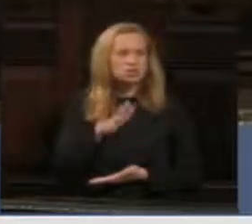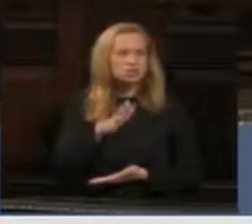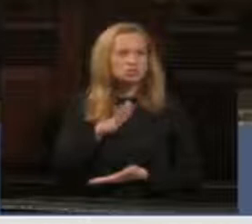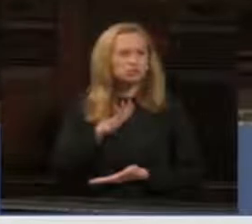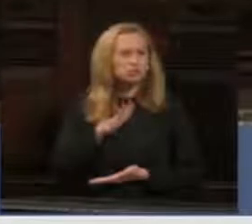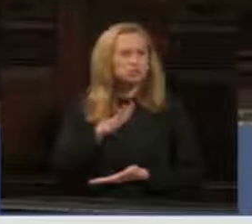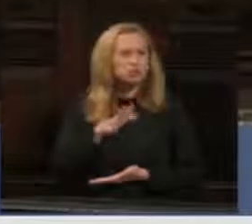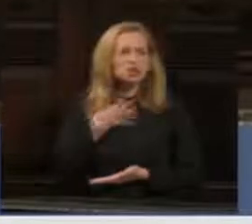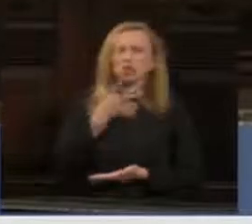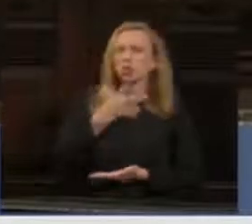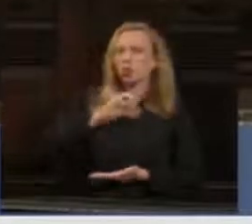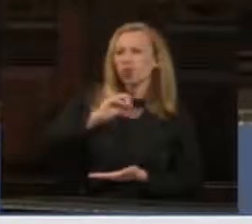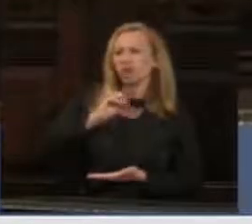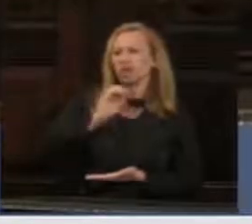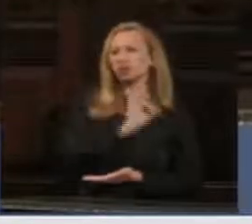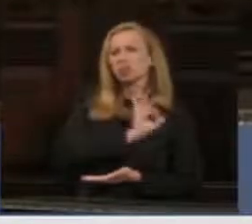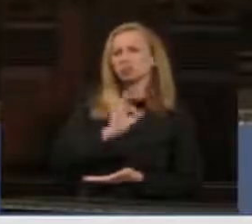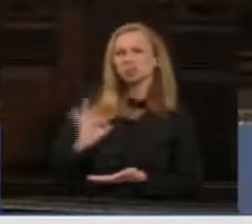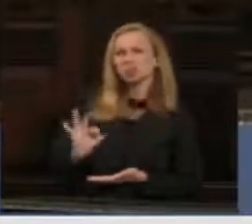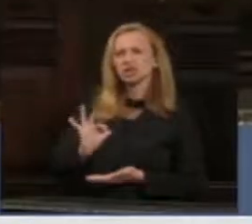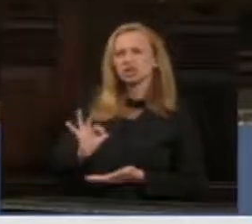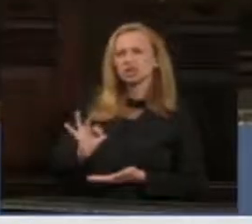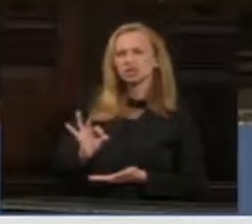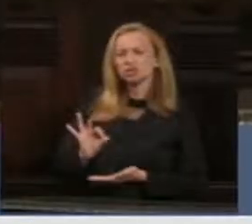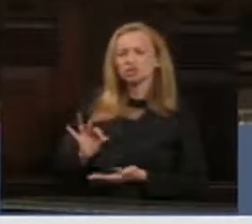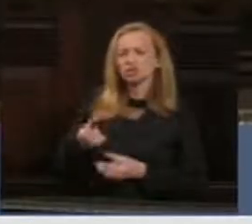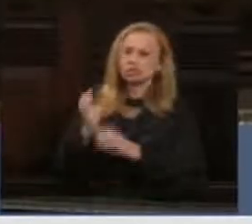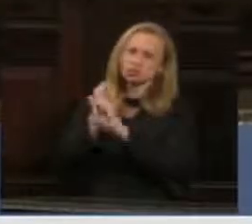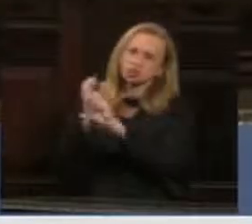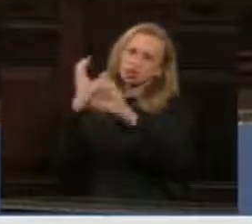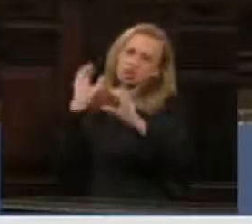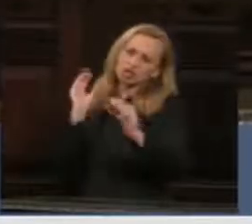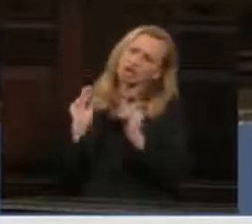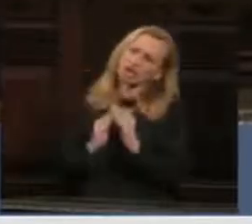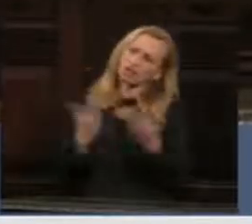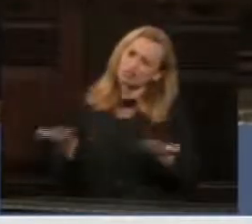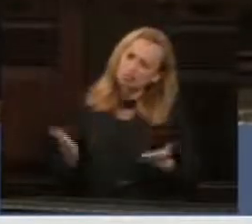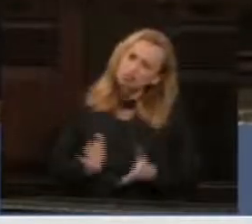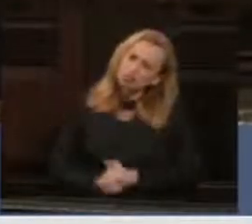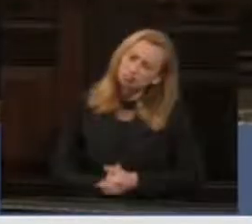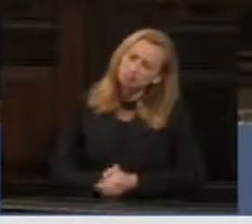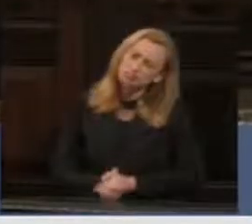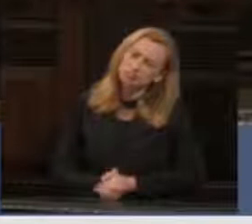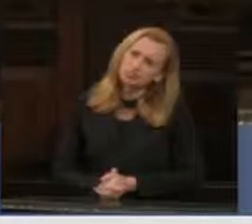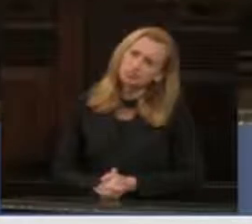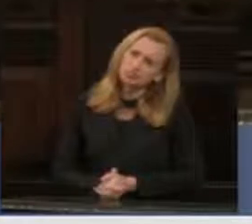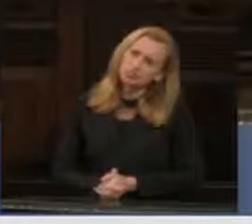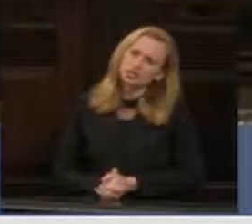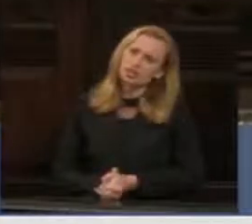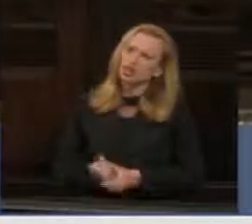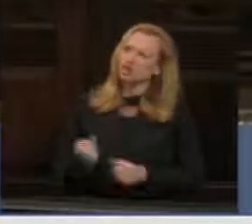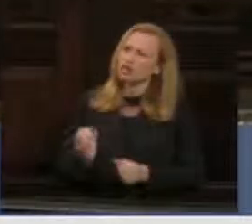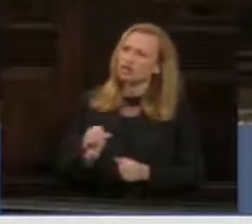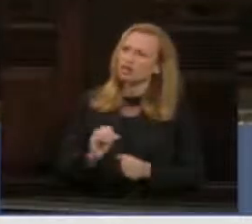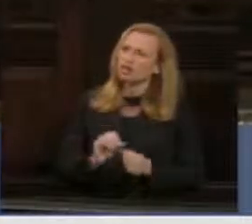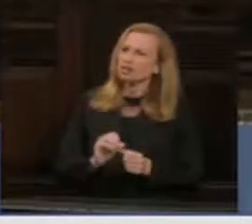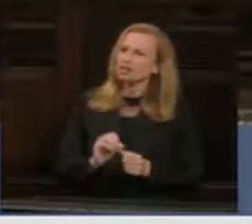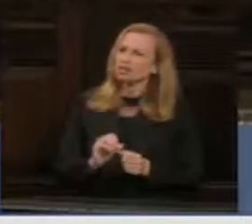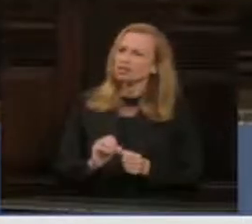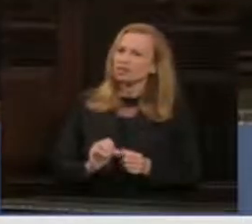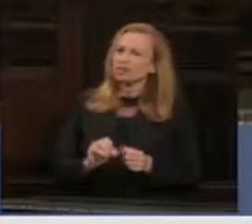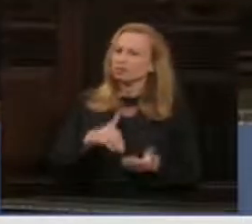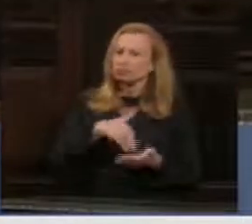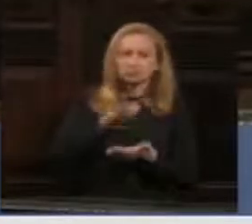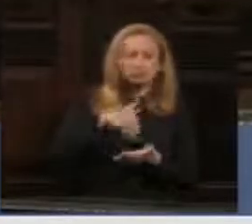aproximadamente 40% dos engenheiros daquela casa. Fez um corte para